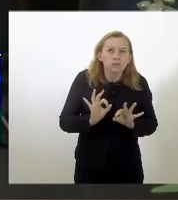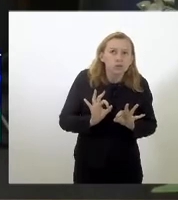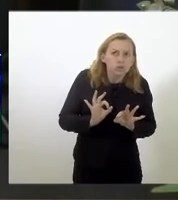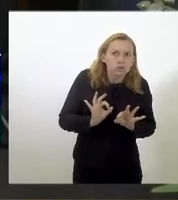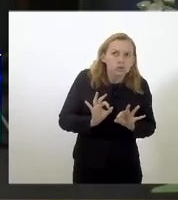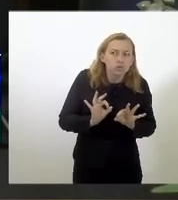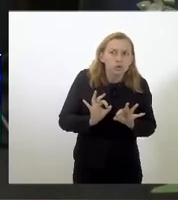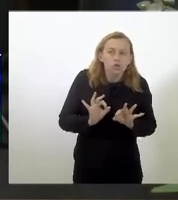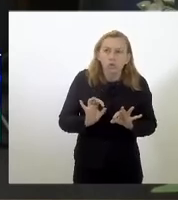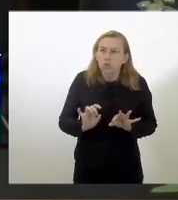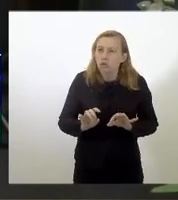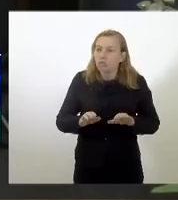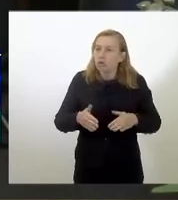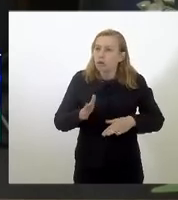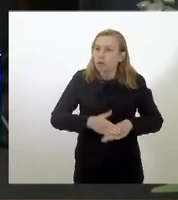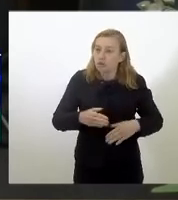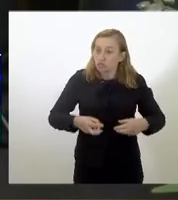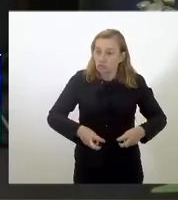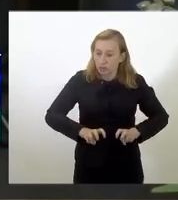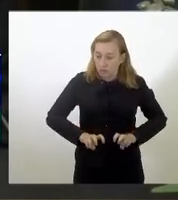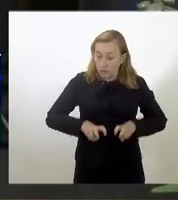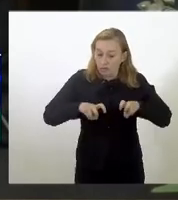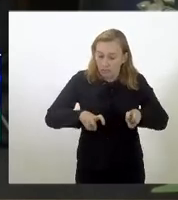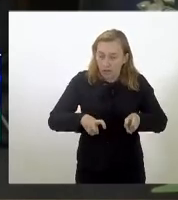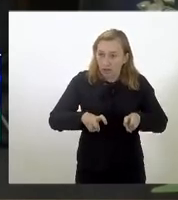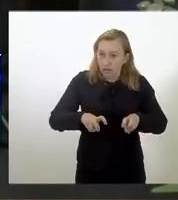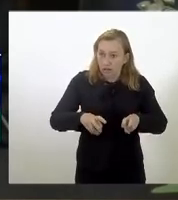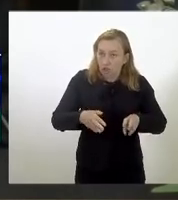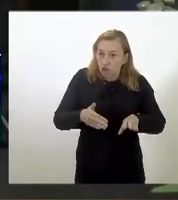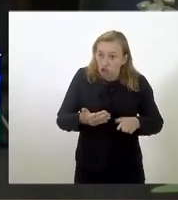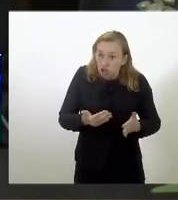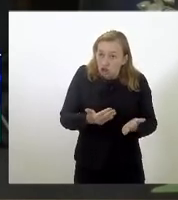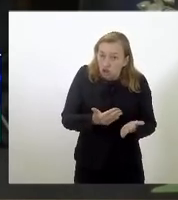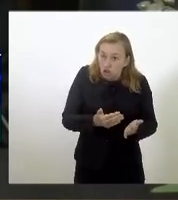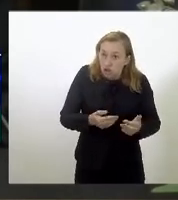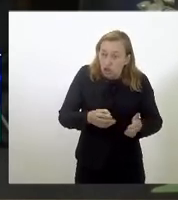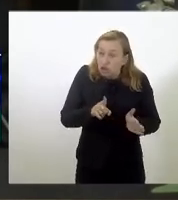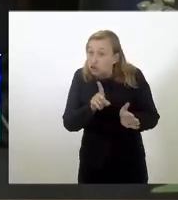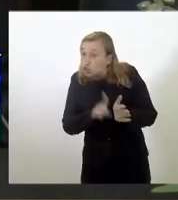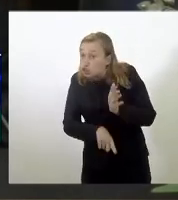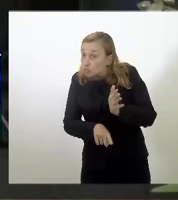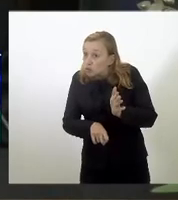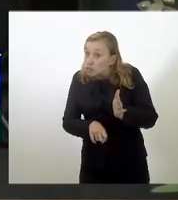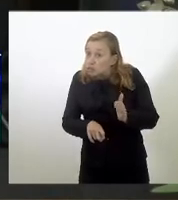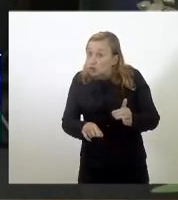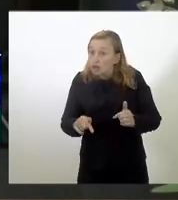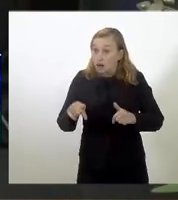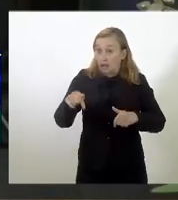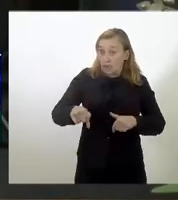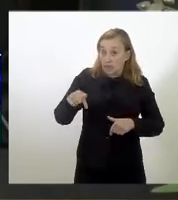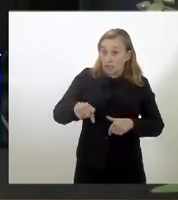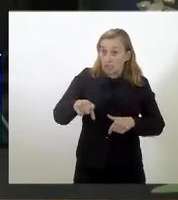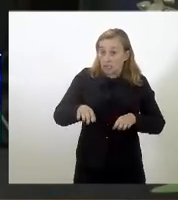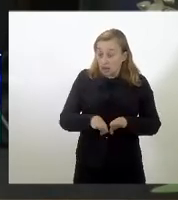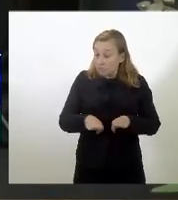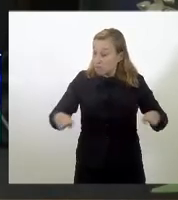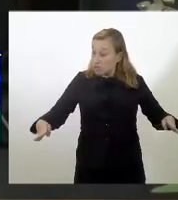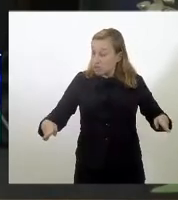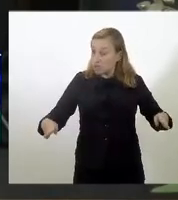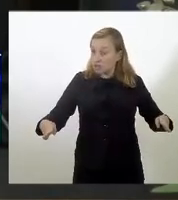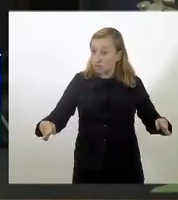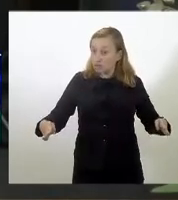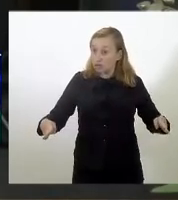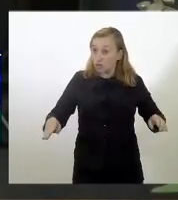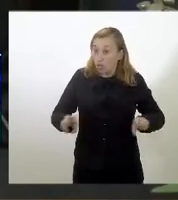uma fileira aqui na frente, talvez reduzir um pouco aqui a presidência aqui. A mesa diretora ficou muito